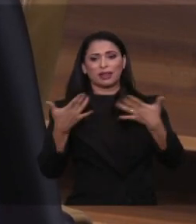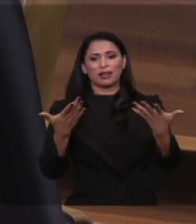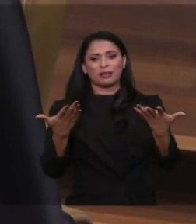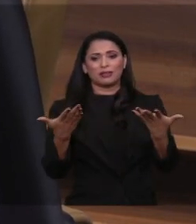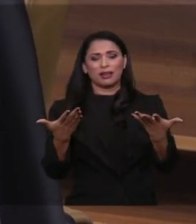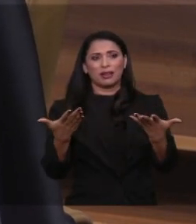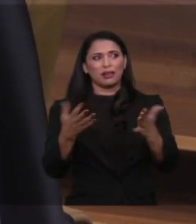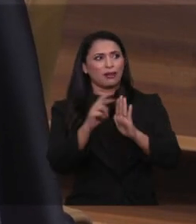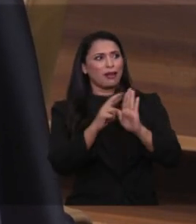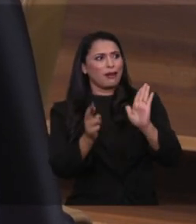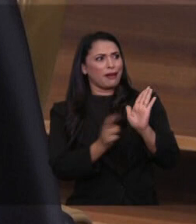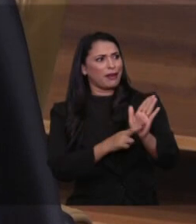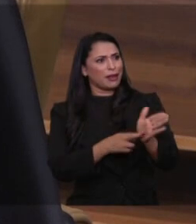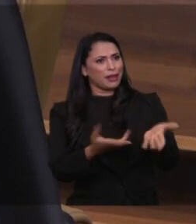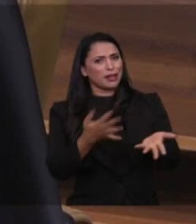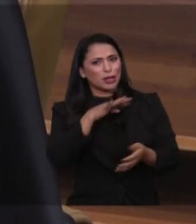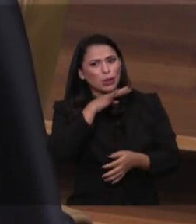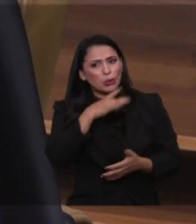Ela é,